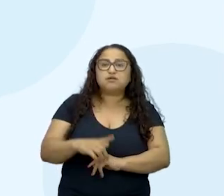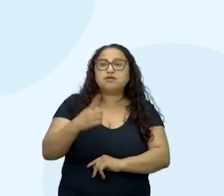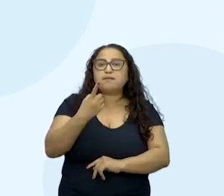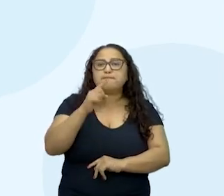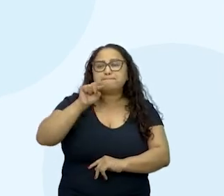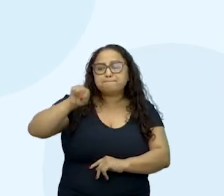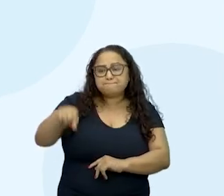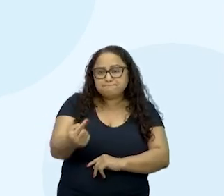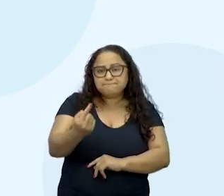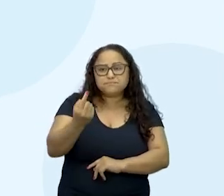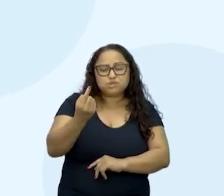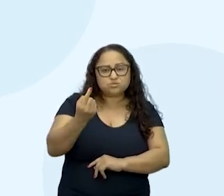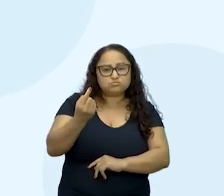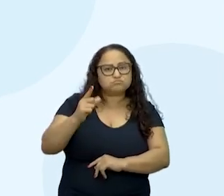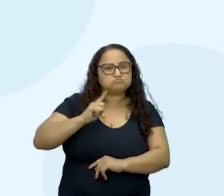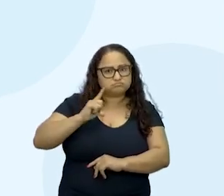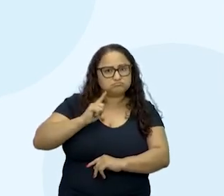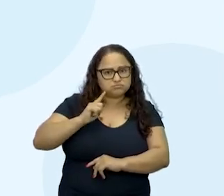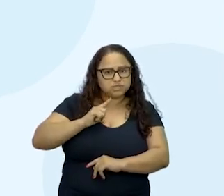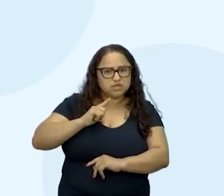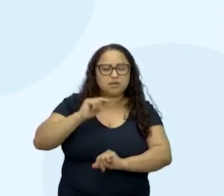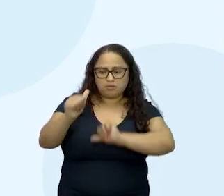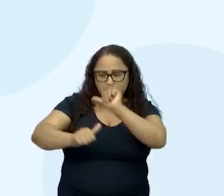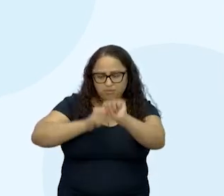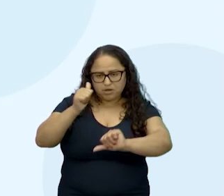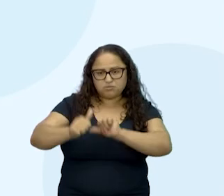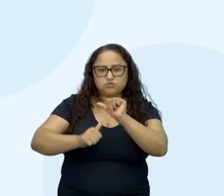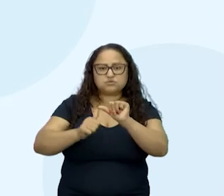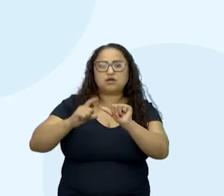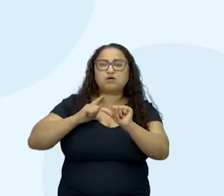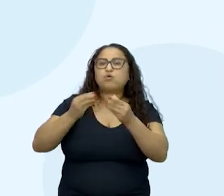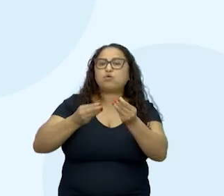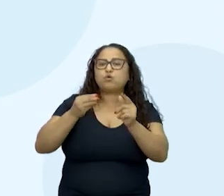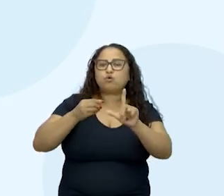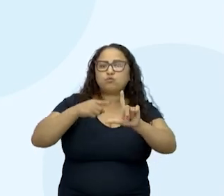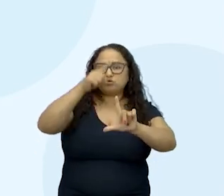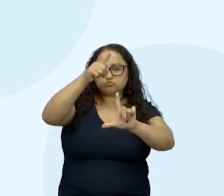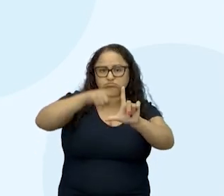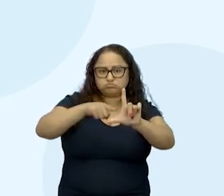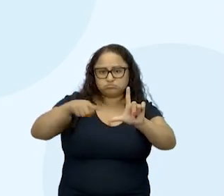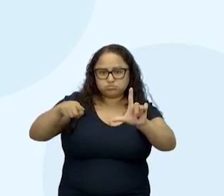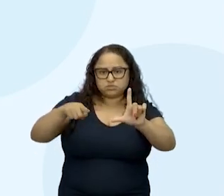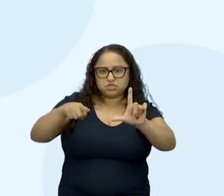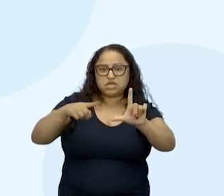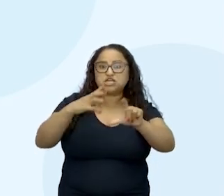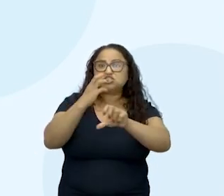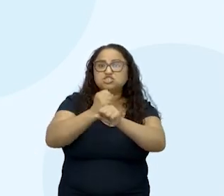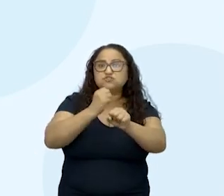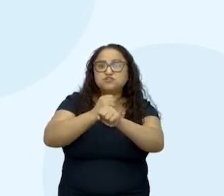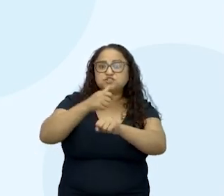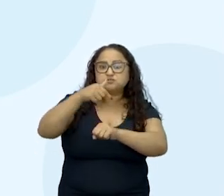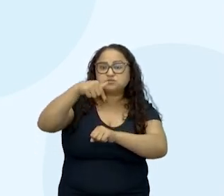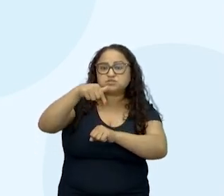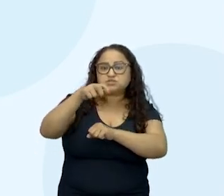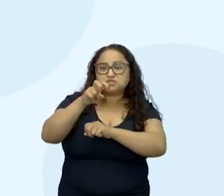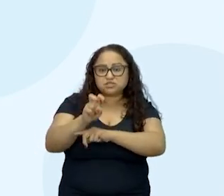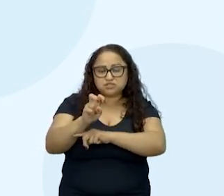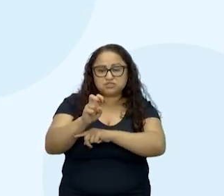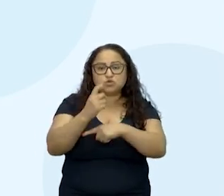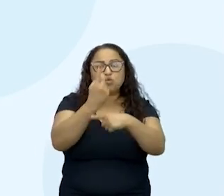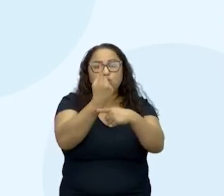1000 centímetros. E para transformar isso para a escala, basta dividir por 75, porque a escala é 1